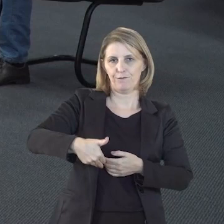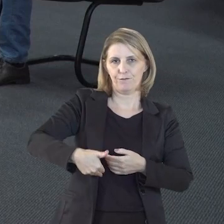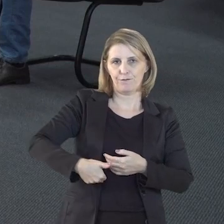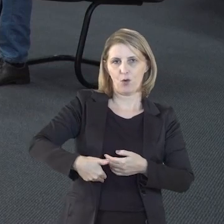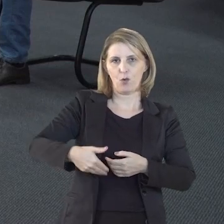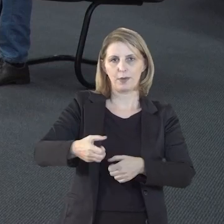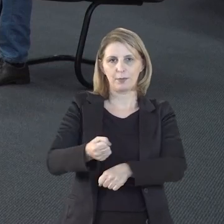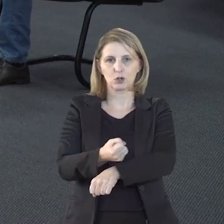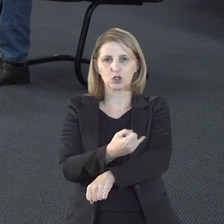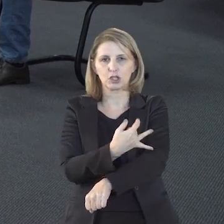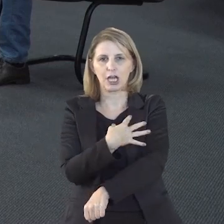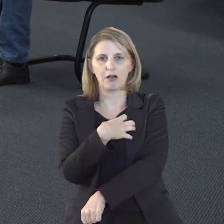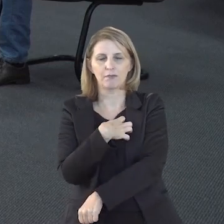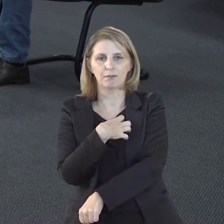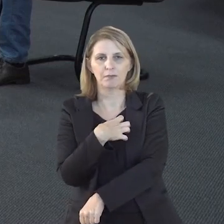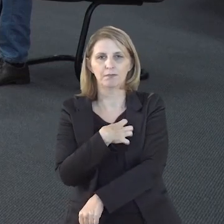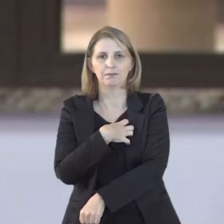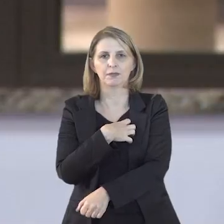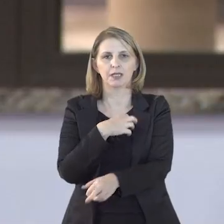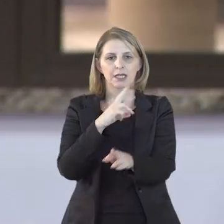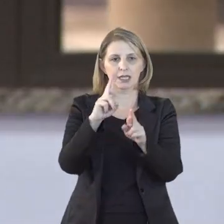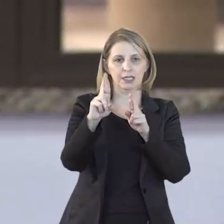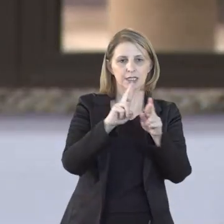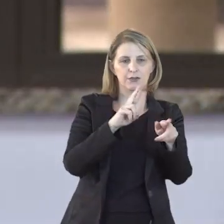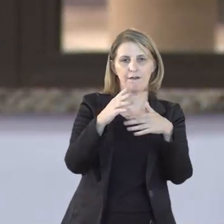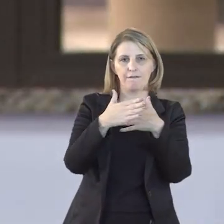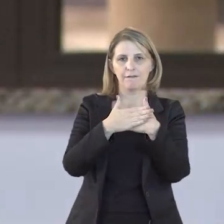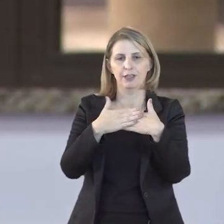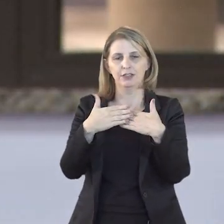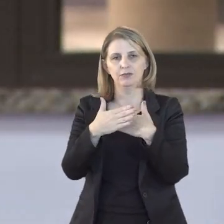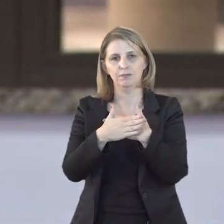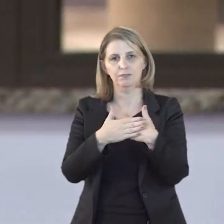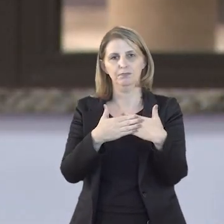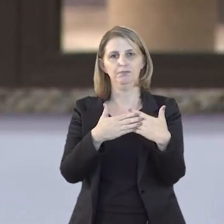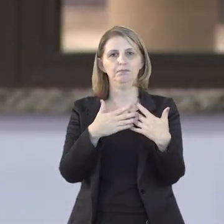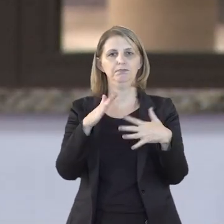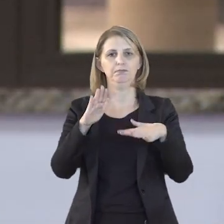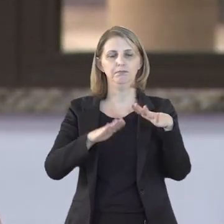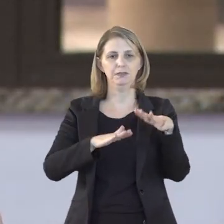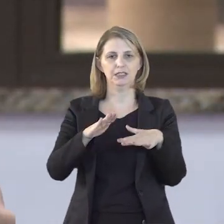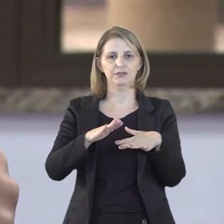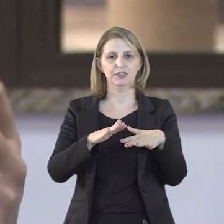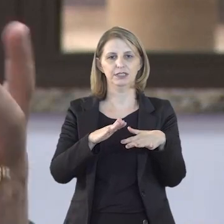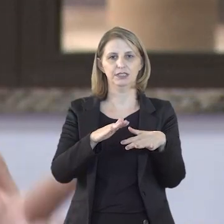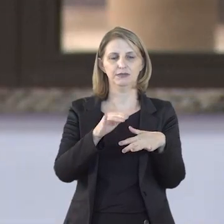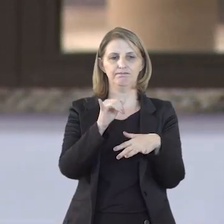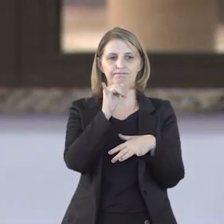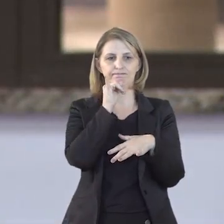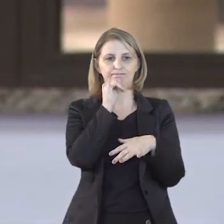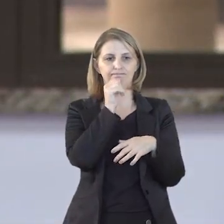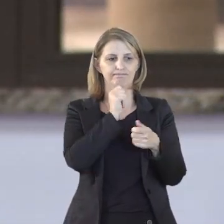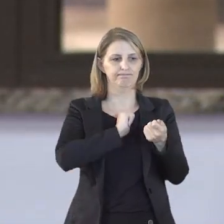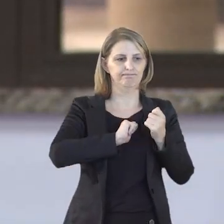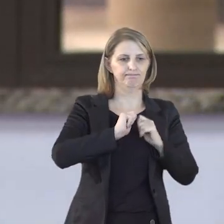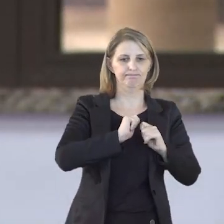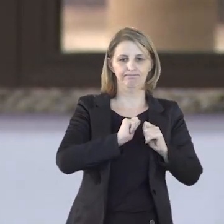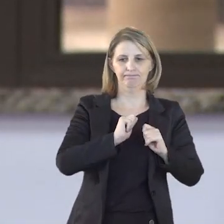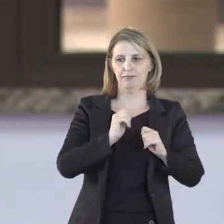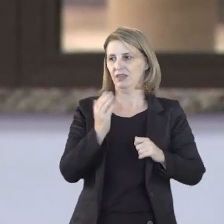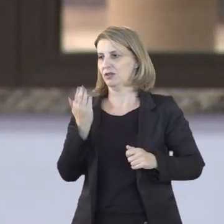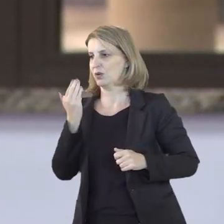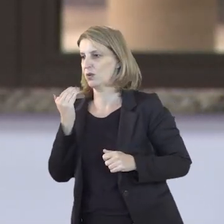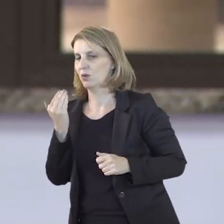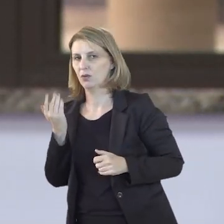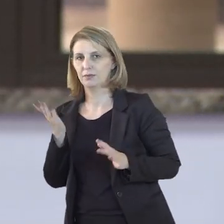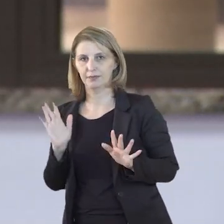gente fala de fome emocional e da nossa relação afetiva e do afeto que a gente joga para o alimento,